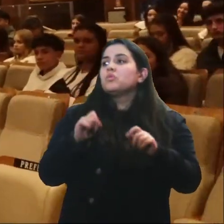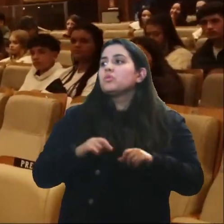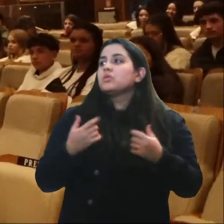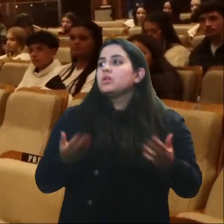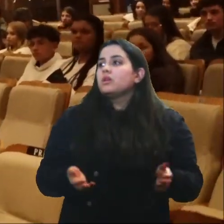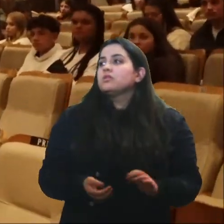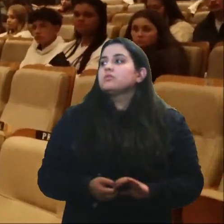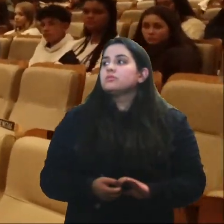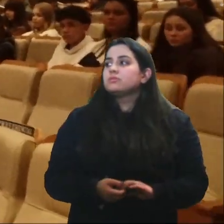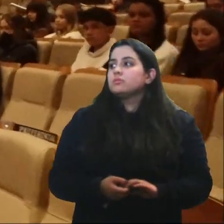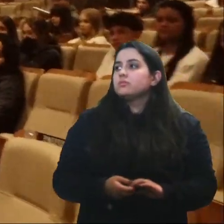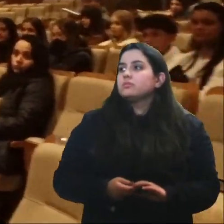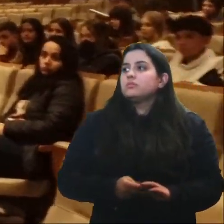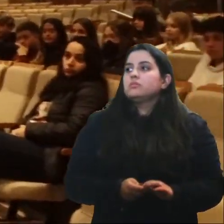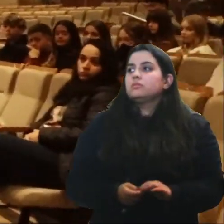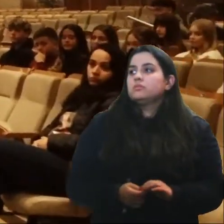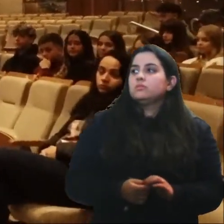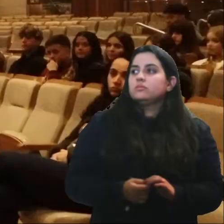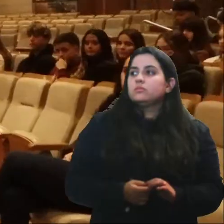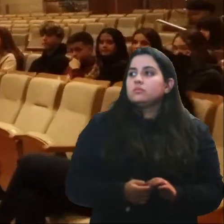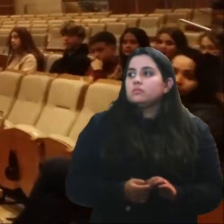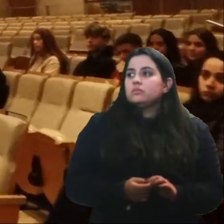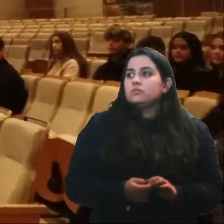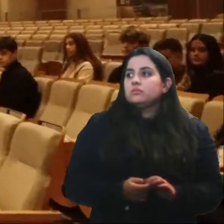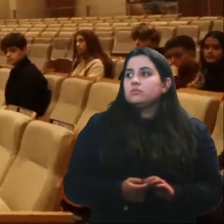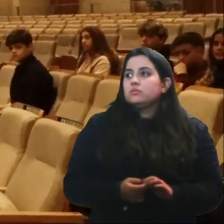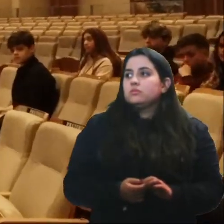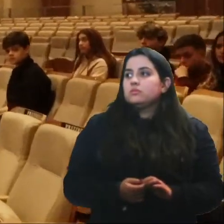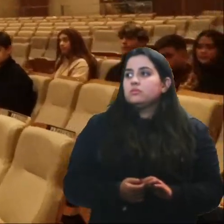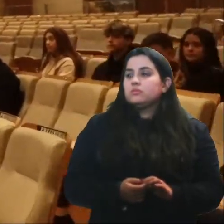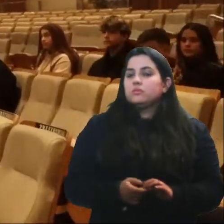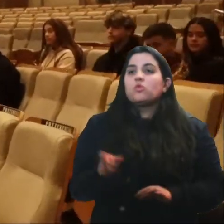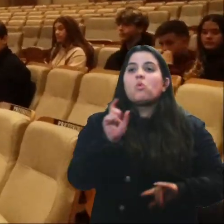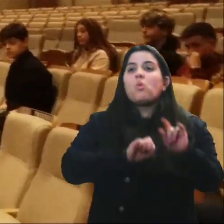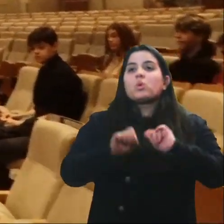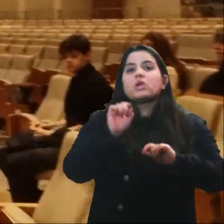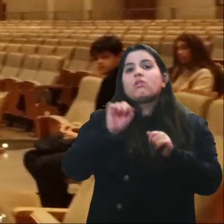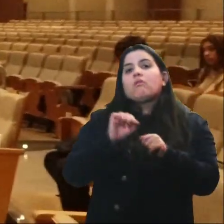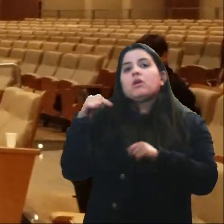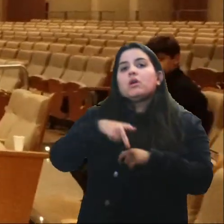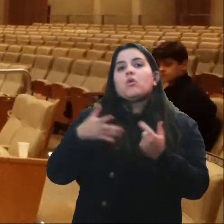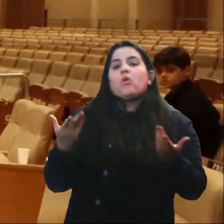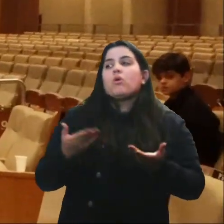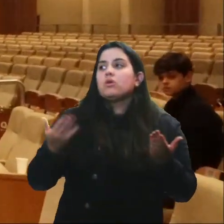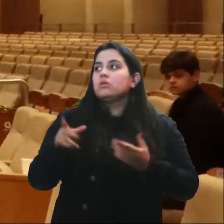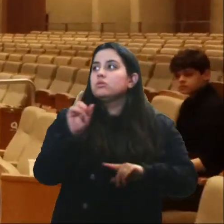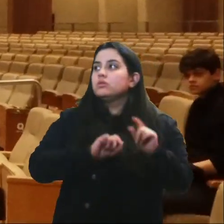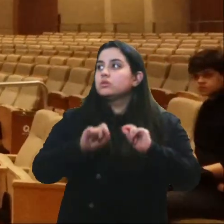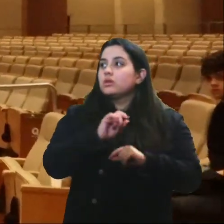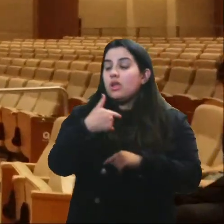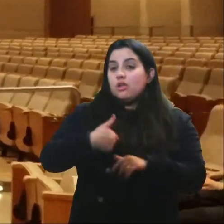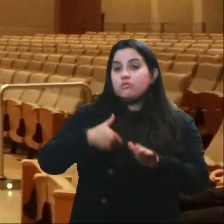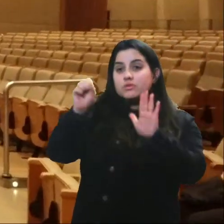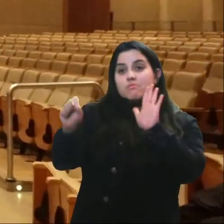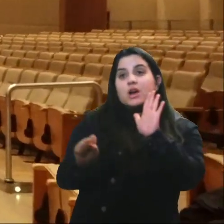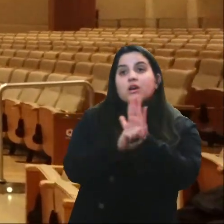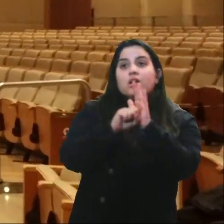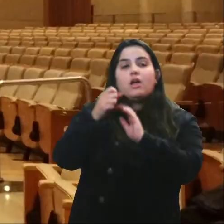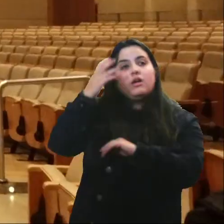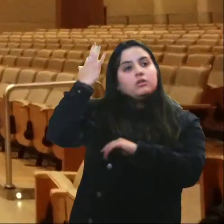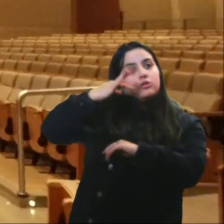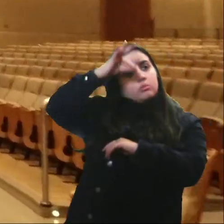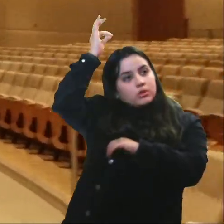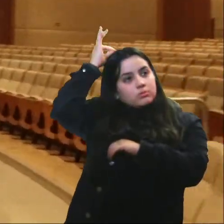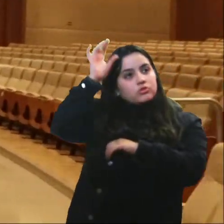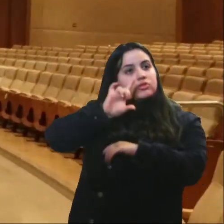O que você veio fazer aqui hoje? Eu vim ser marcado pelo Espírito de